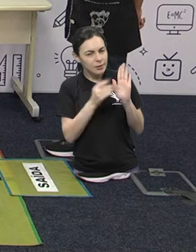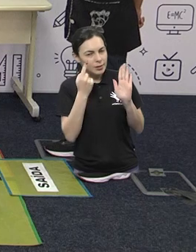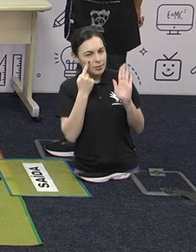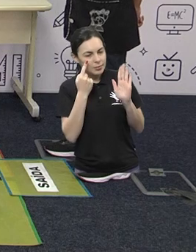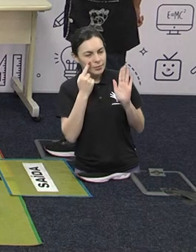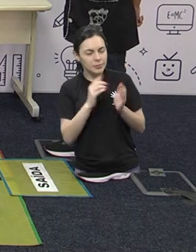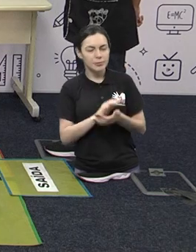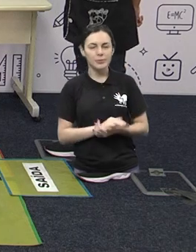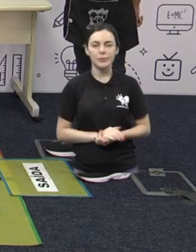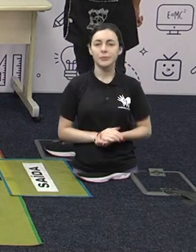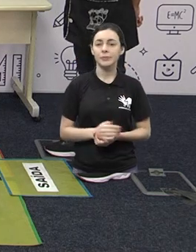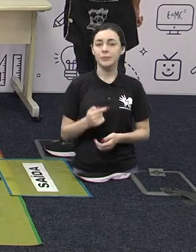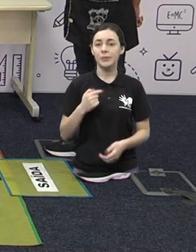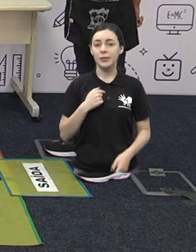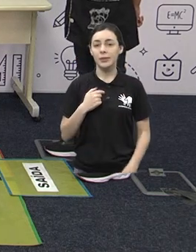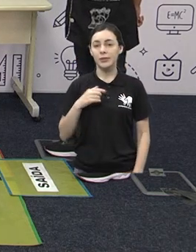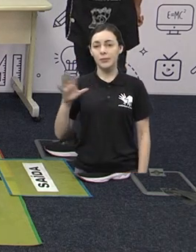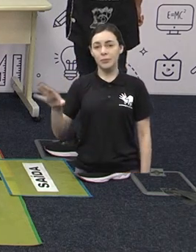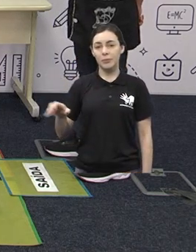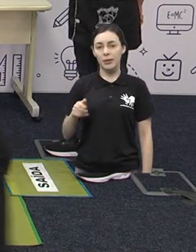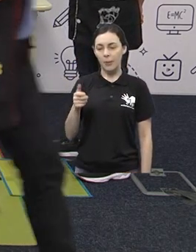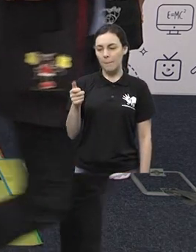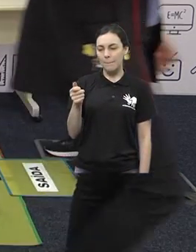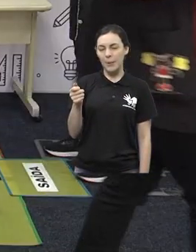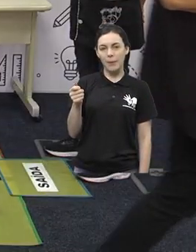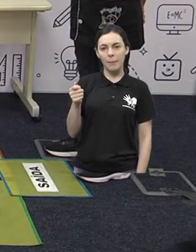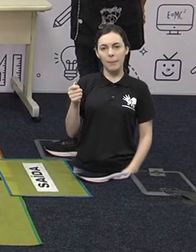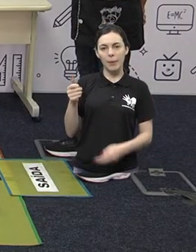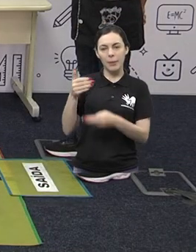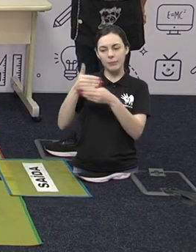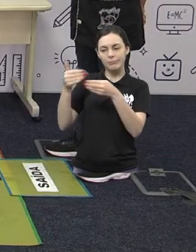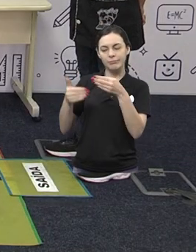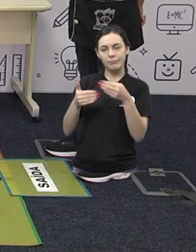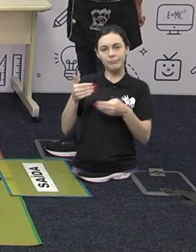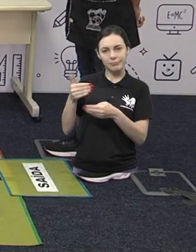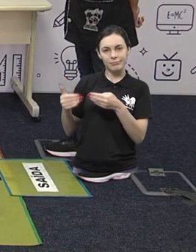nossa rotina. Eu vou pegar aqui, olha, o nosso passador.